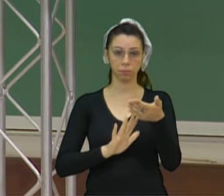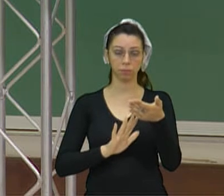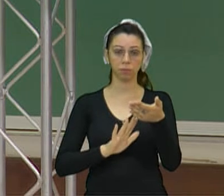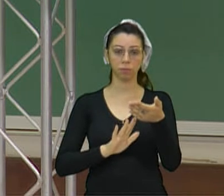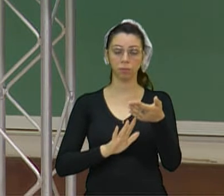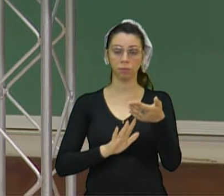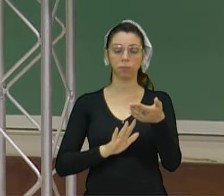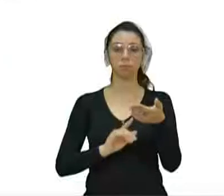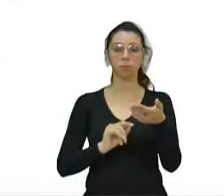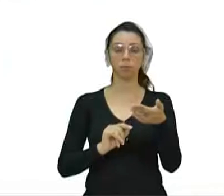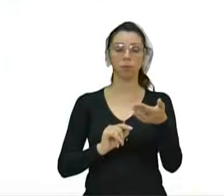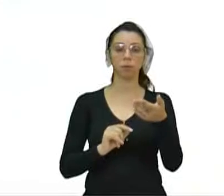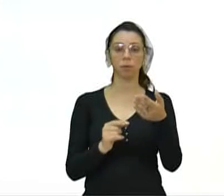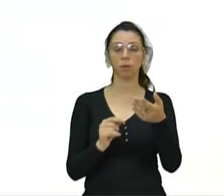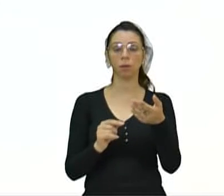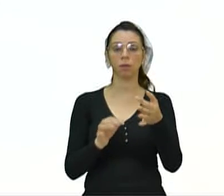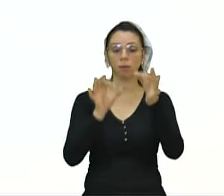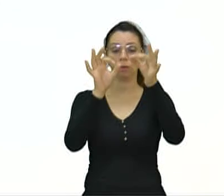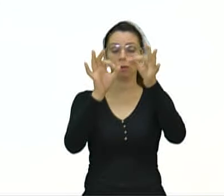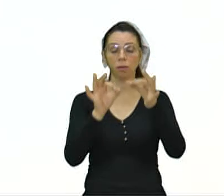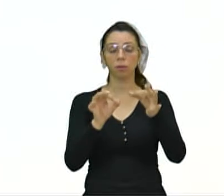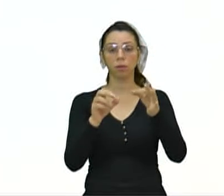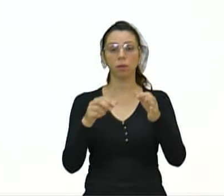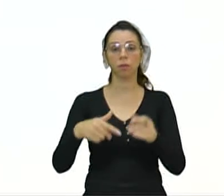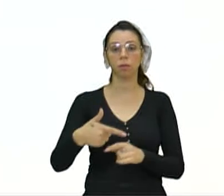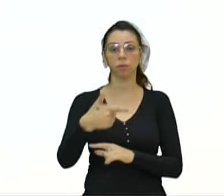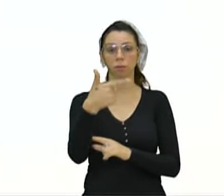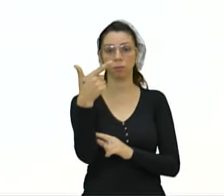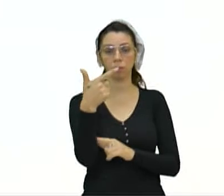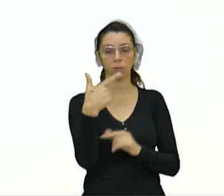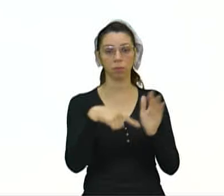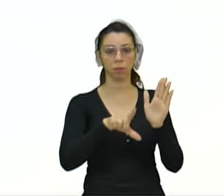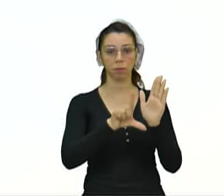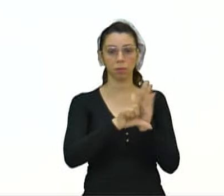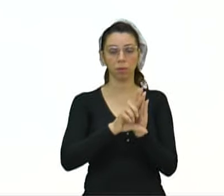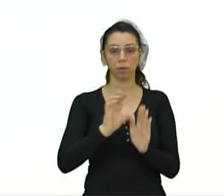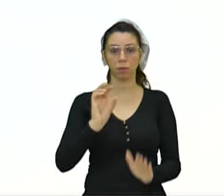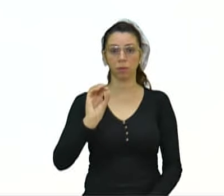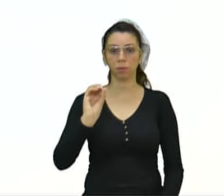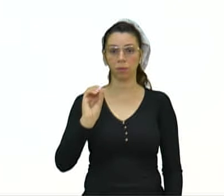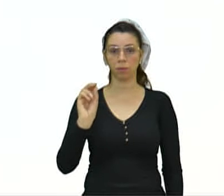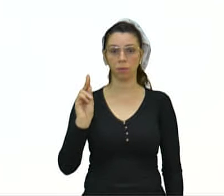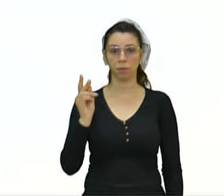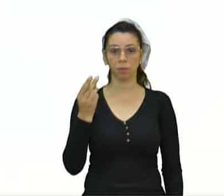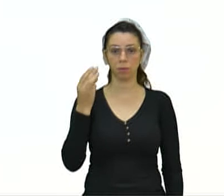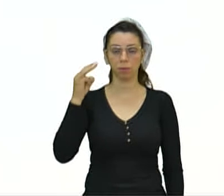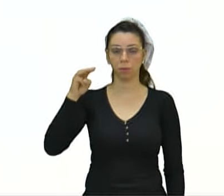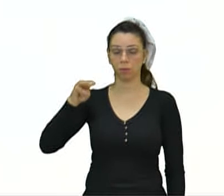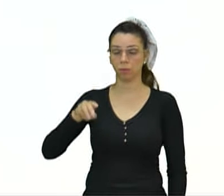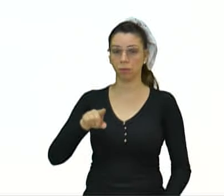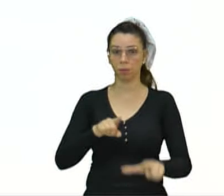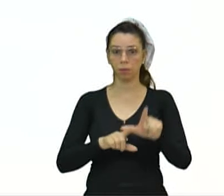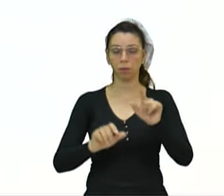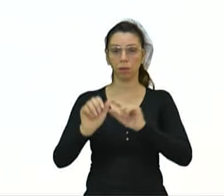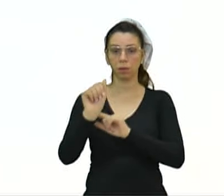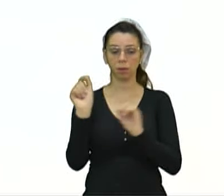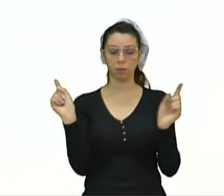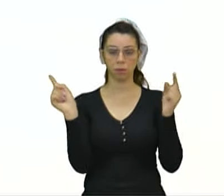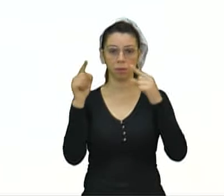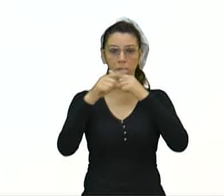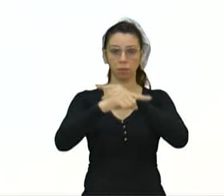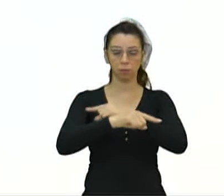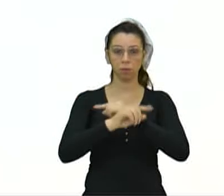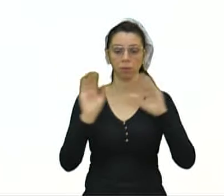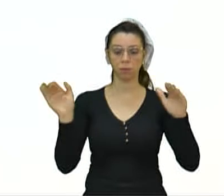julga as afirmações a seguir sobre a segunda lei de Ohm. Item A. A resistência é inversamente